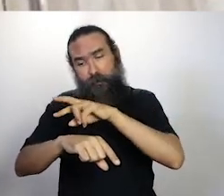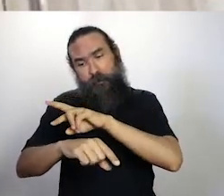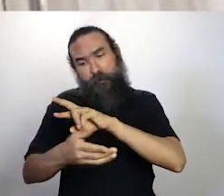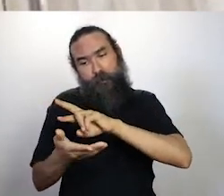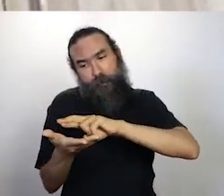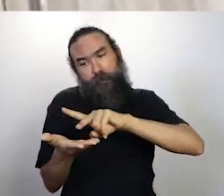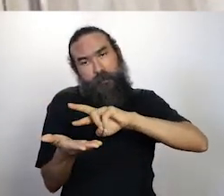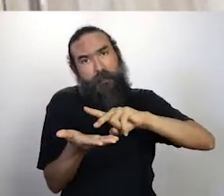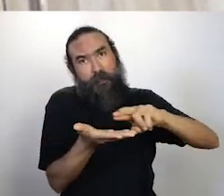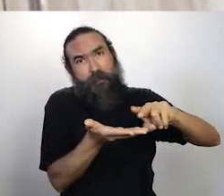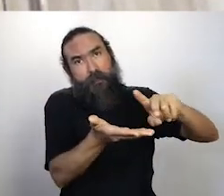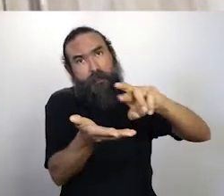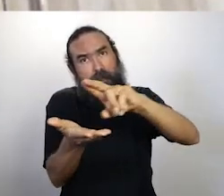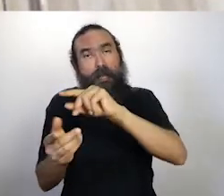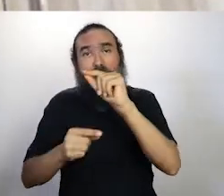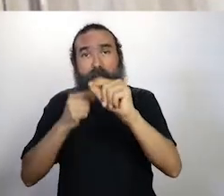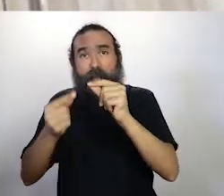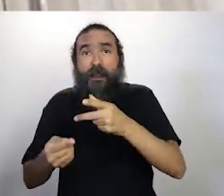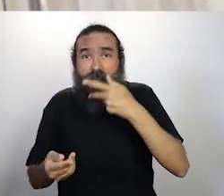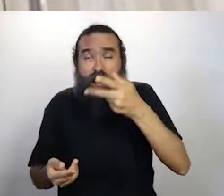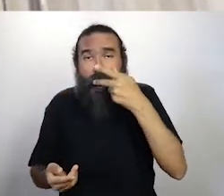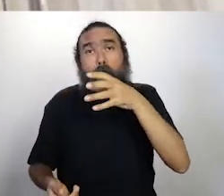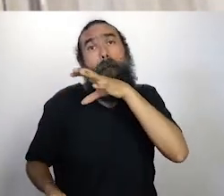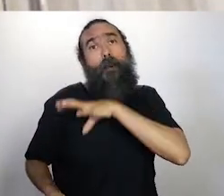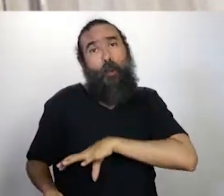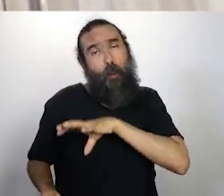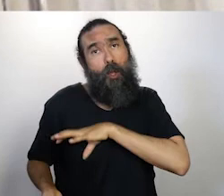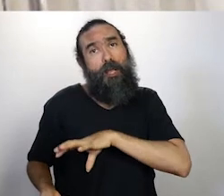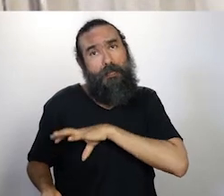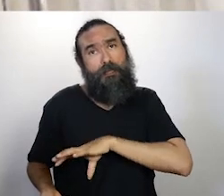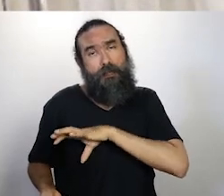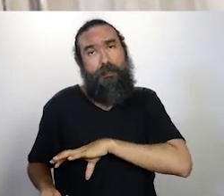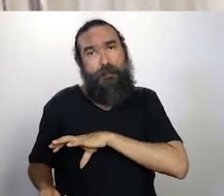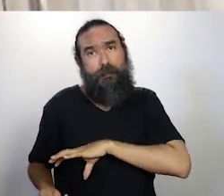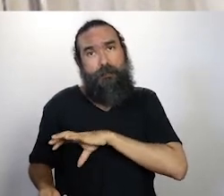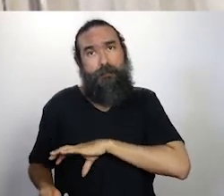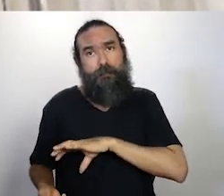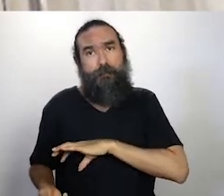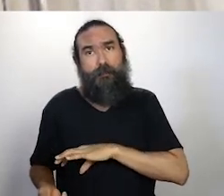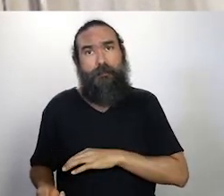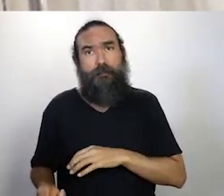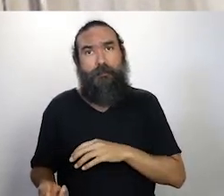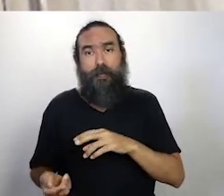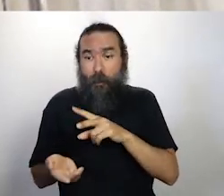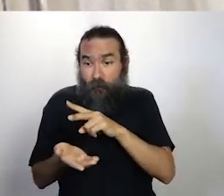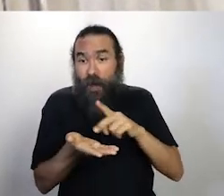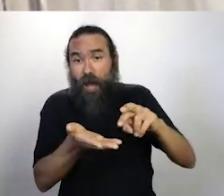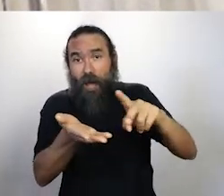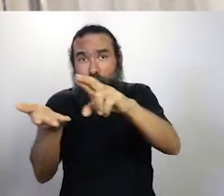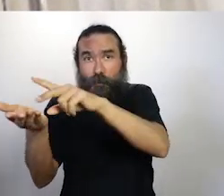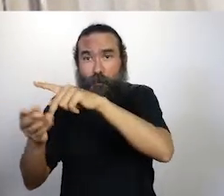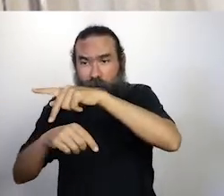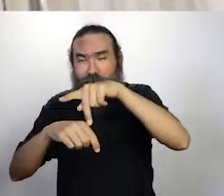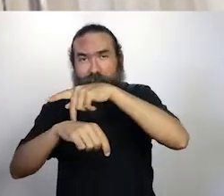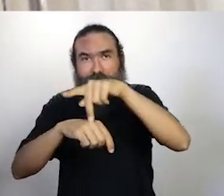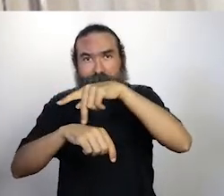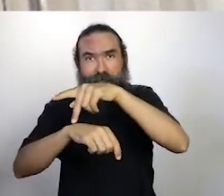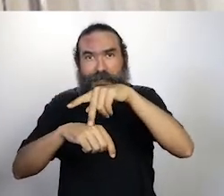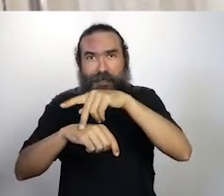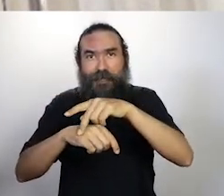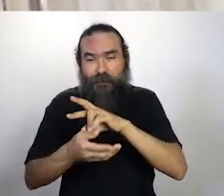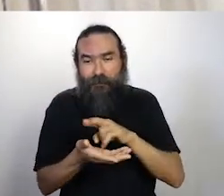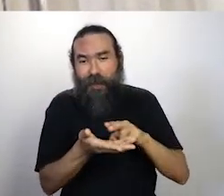Verde, Guiné-Bissau, Guiné Equatorial mais recentemente, São Tomé e Príncipe, então são vários países, são 6